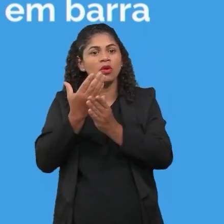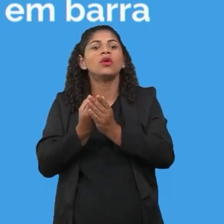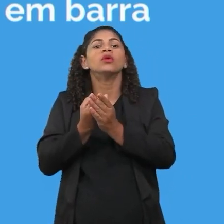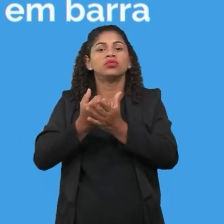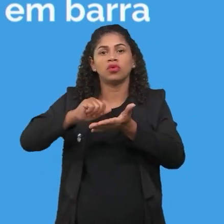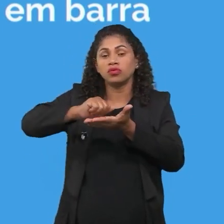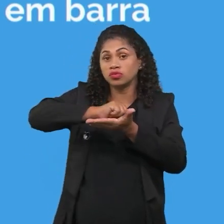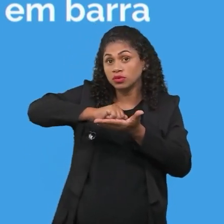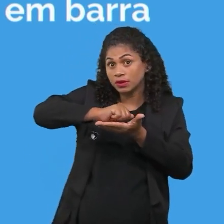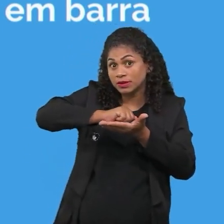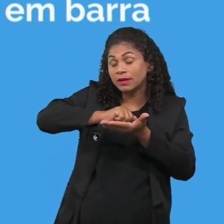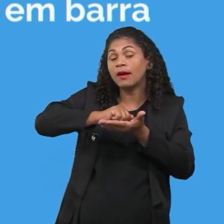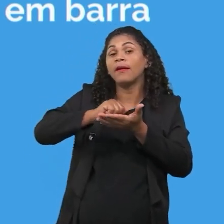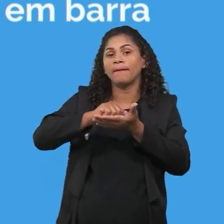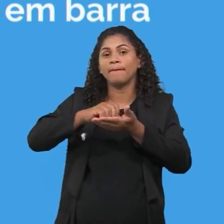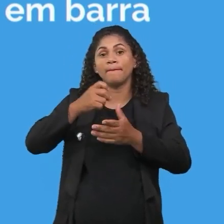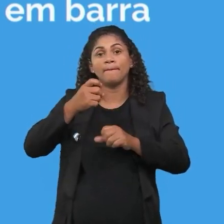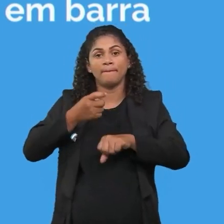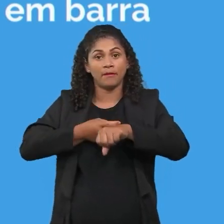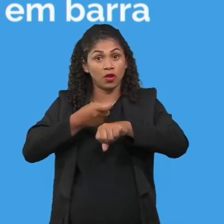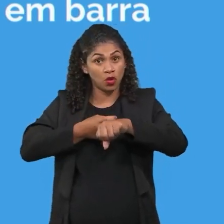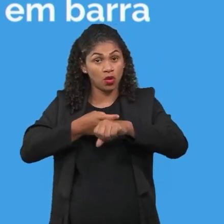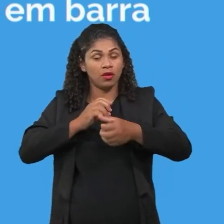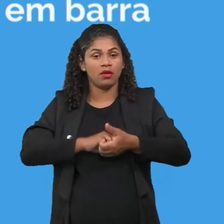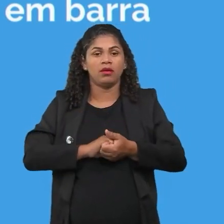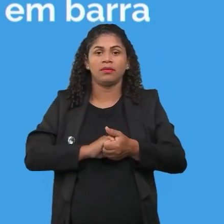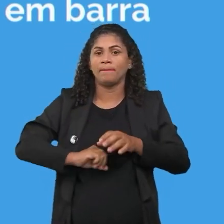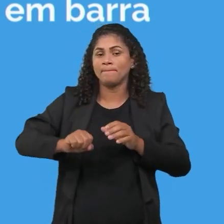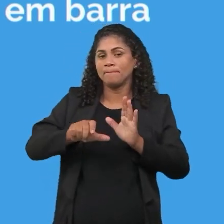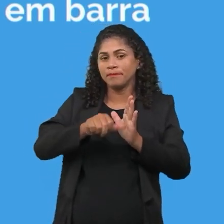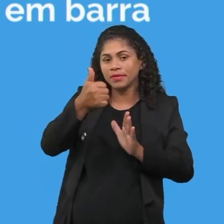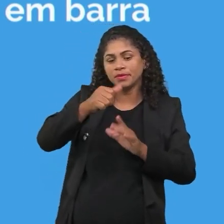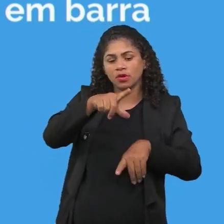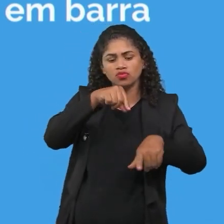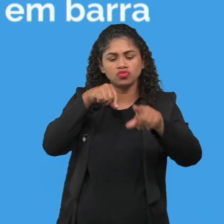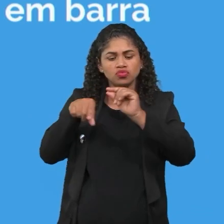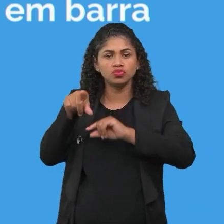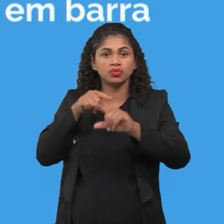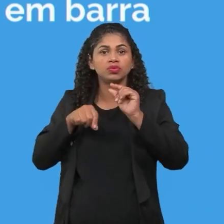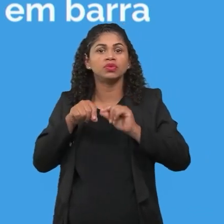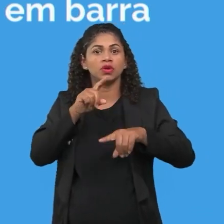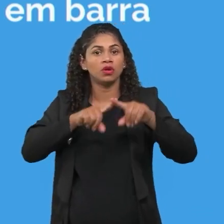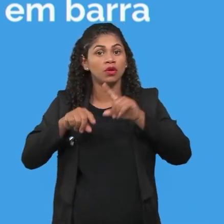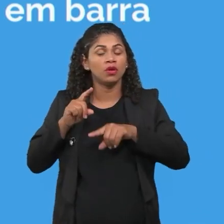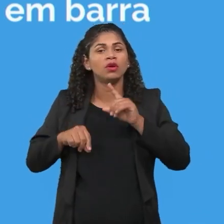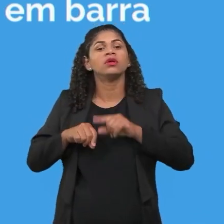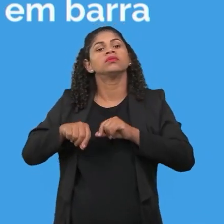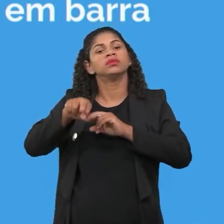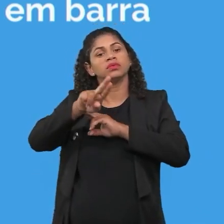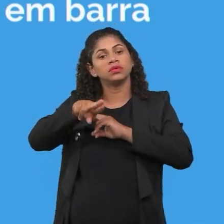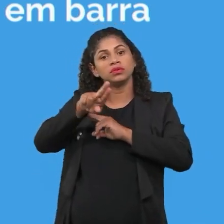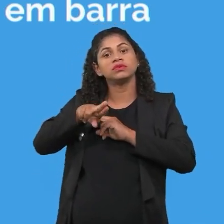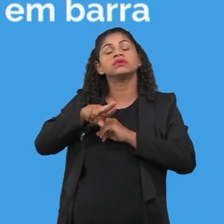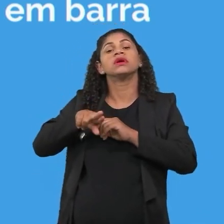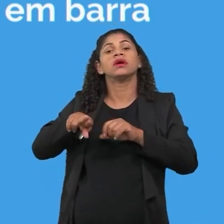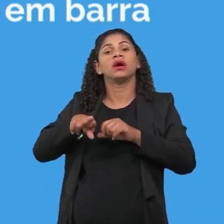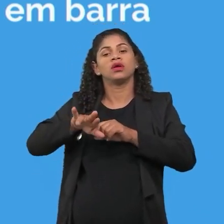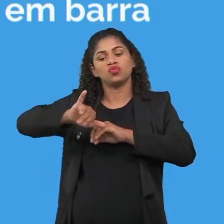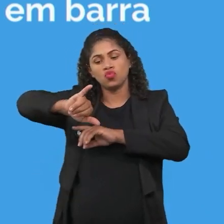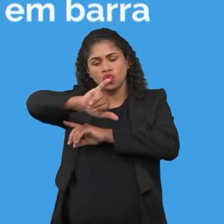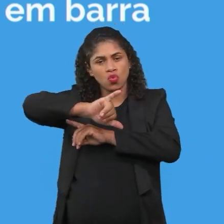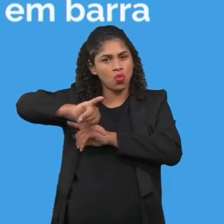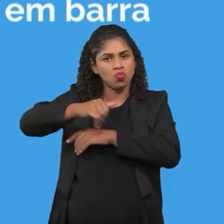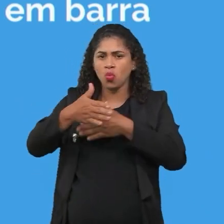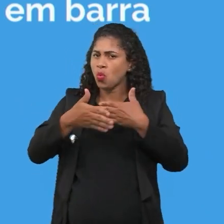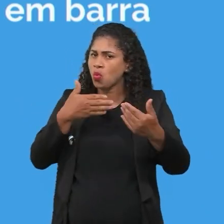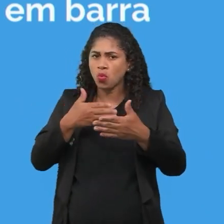do sabão em barra. Né? Então primeiro é utilizado ali a seleção da matéria-prima. É utilizado ali o óleo, né? Pode ser qualquer